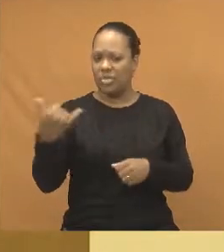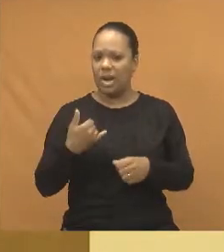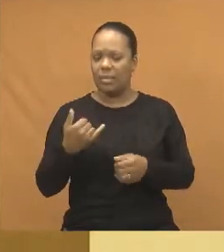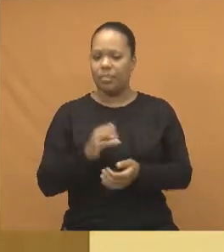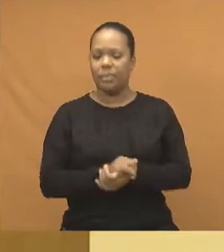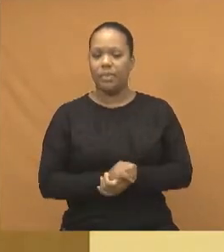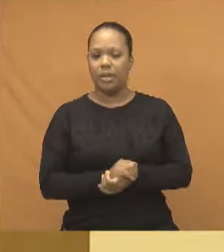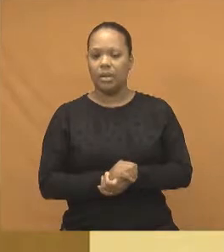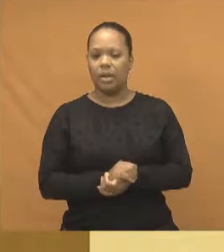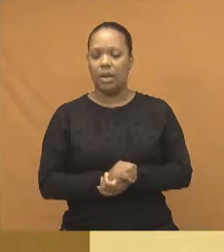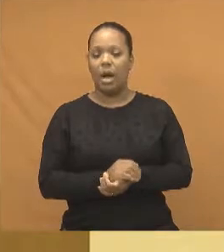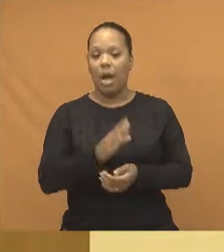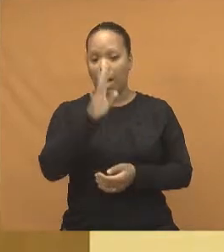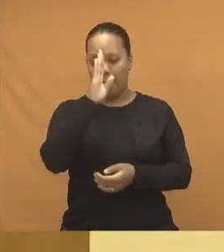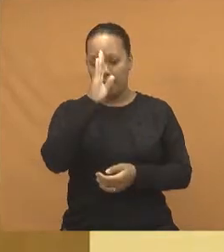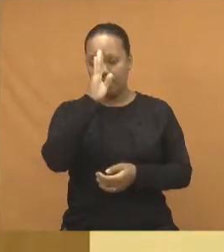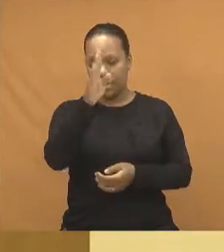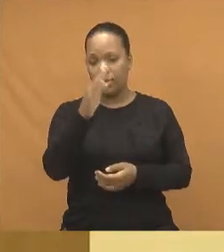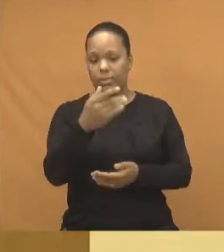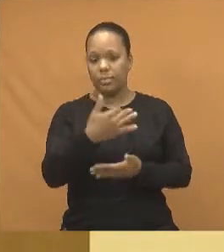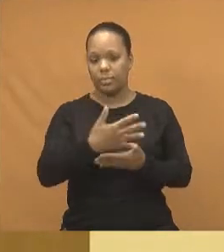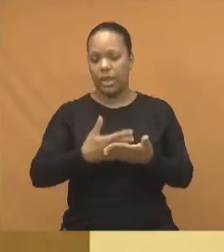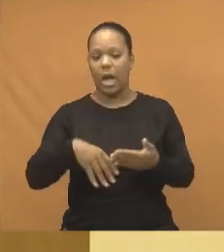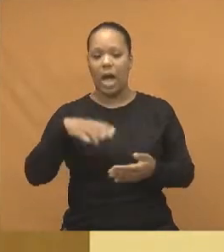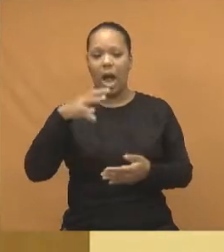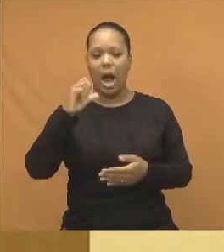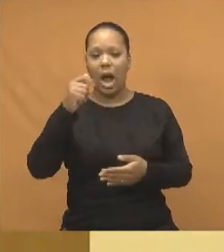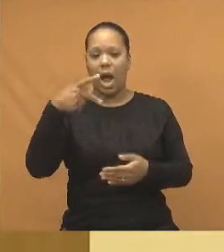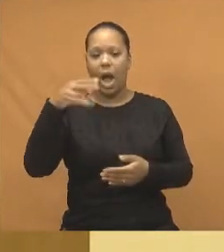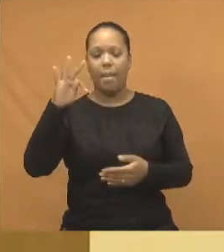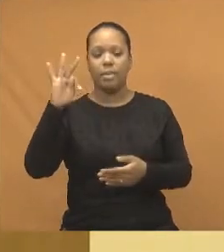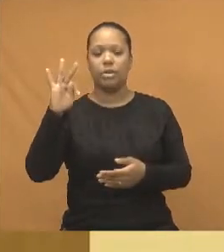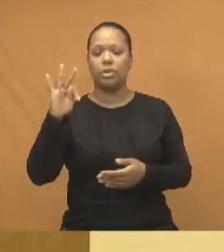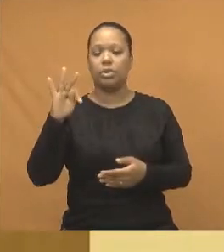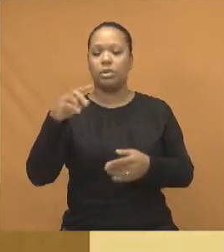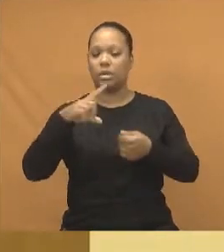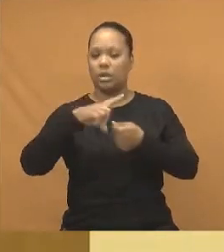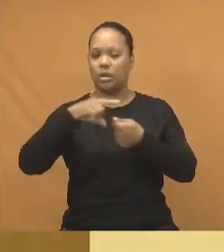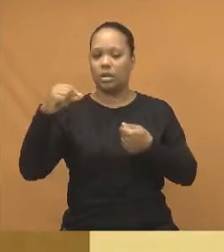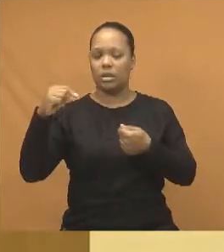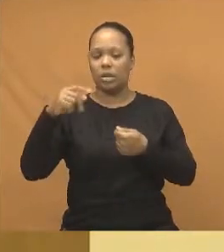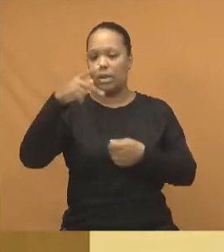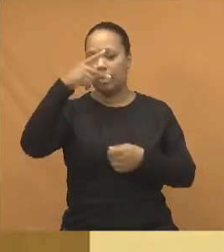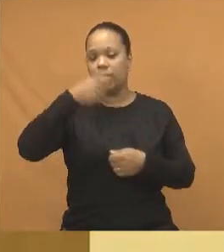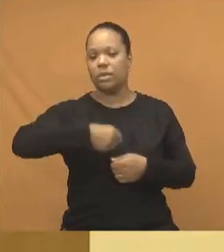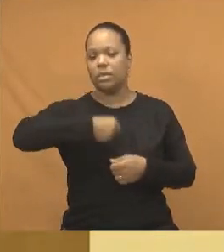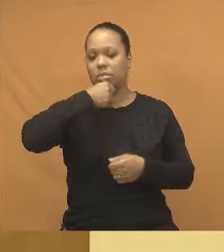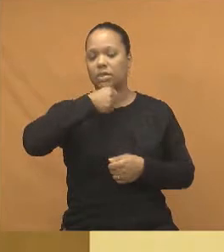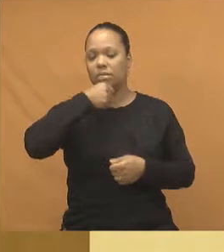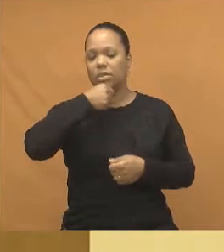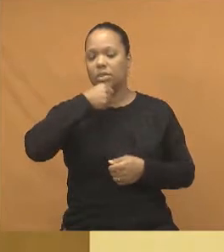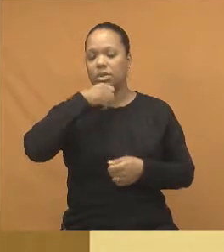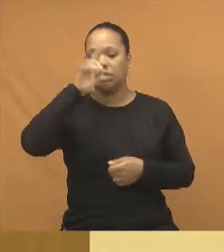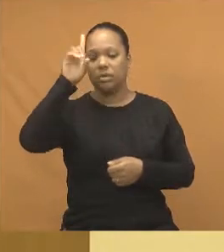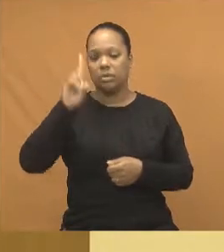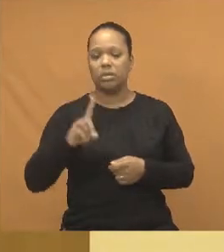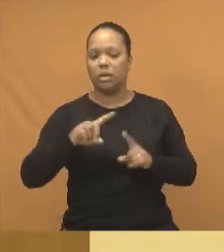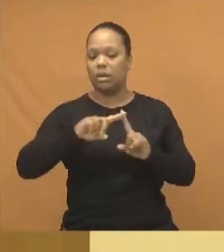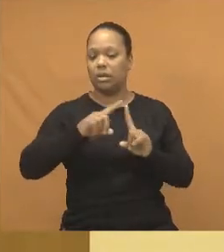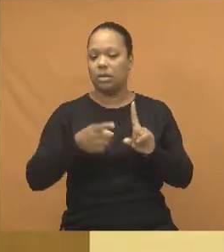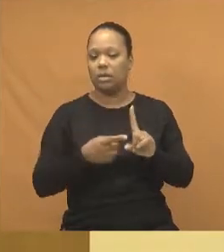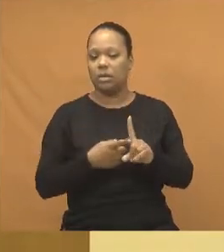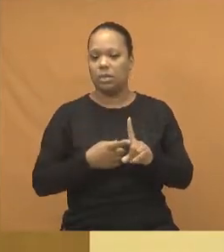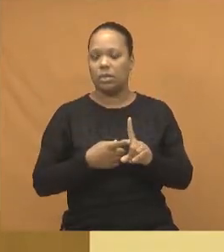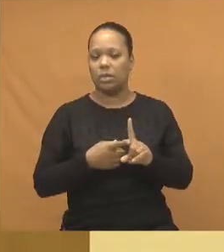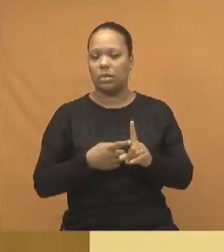fala assim, a prioridade discriminada no caput deste artigo equipara os idosos, deficientes, gestantes e será aplicada no